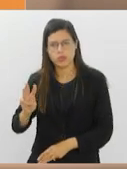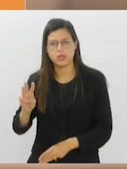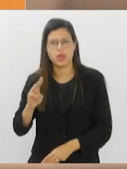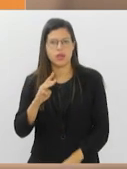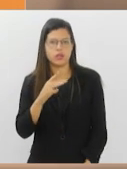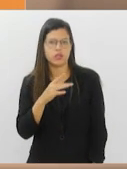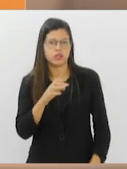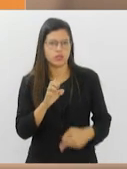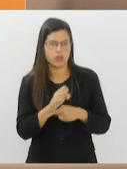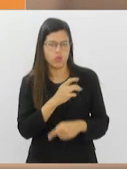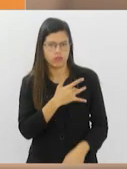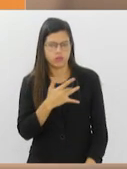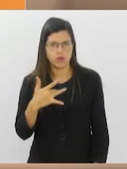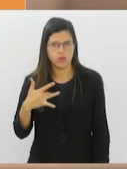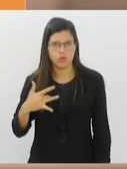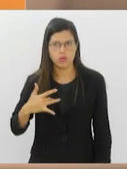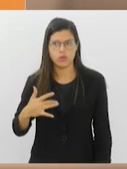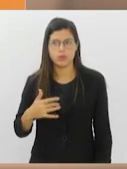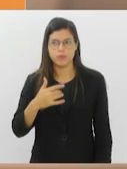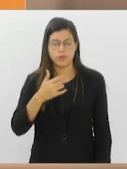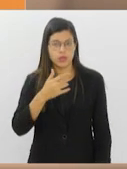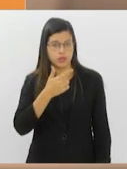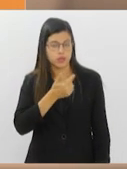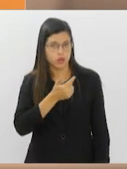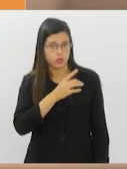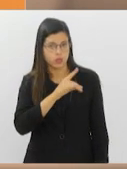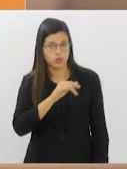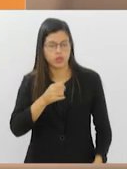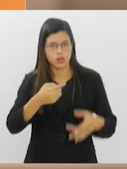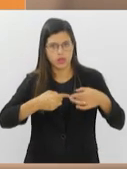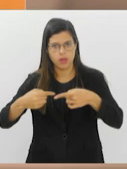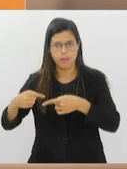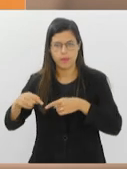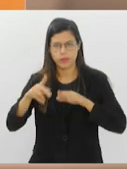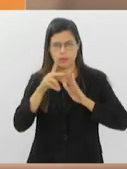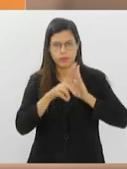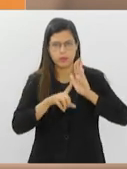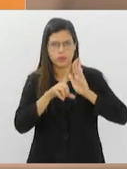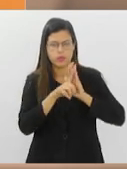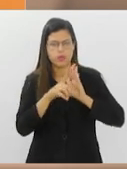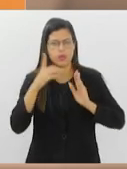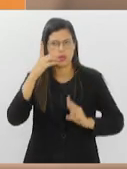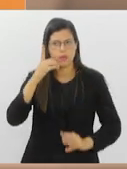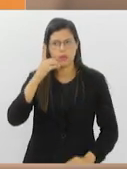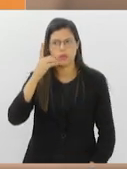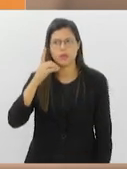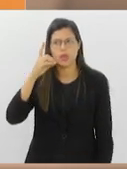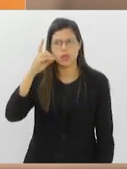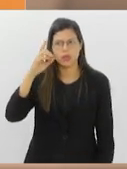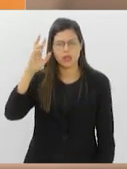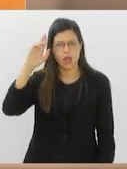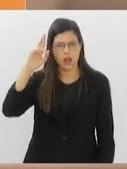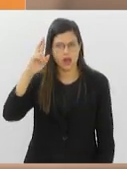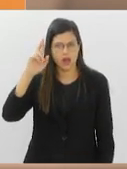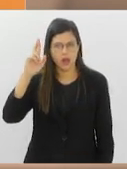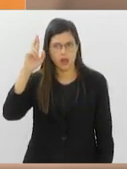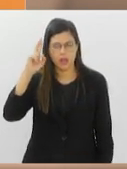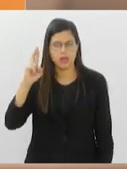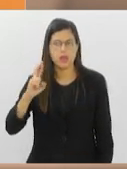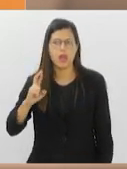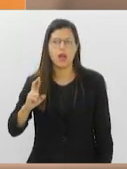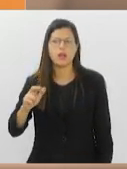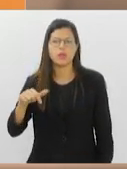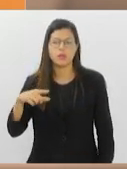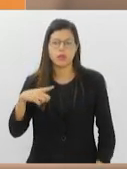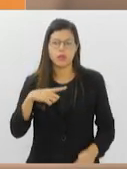Saúde. Passa pelo segundo dia de discussão um projeto da deputada Renata Souza, que inclui no regimento interno